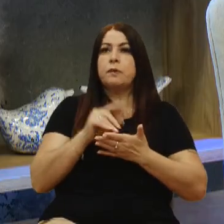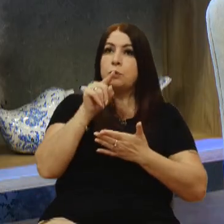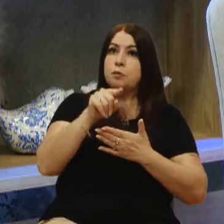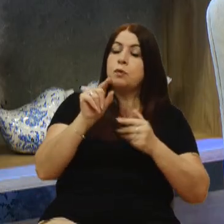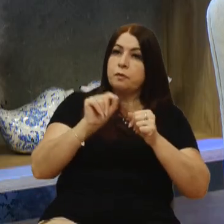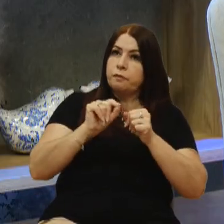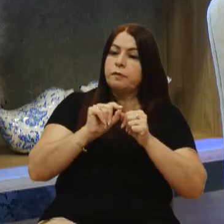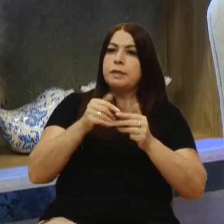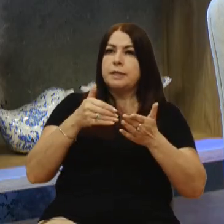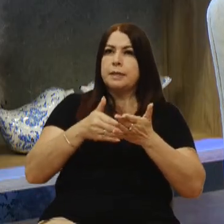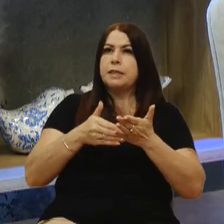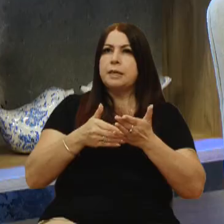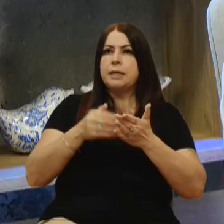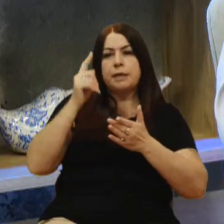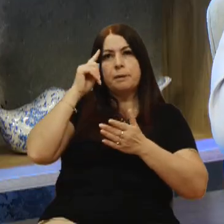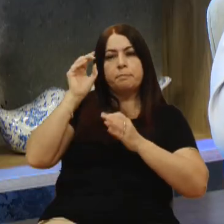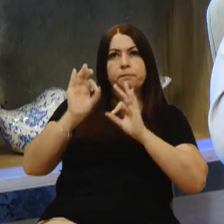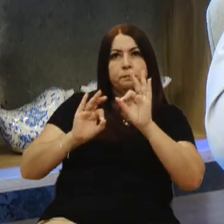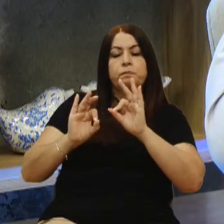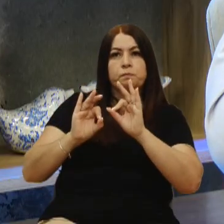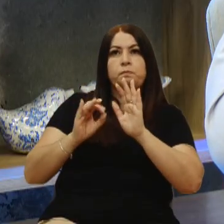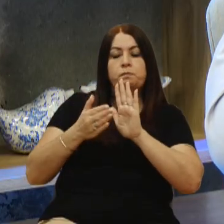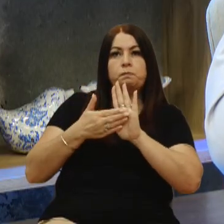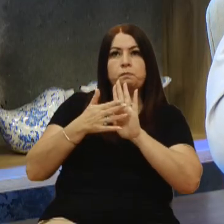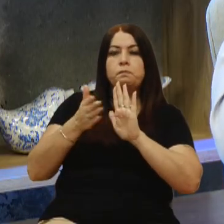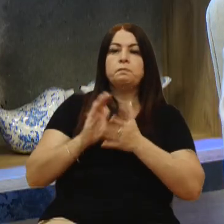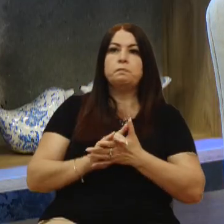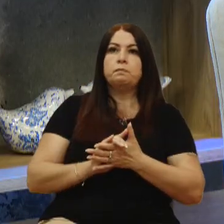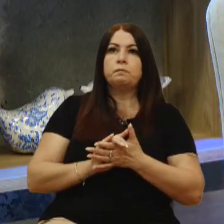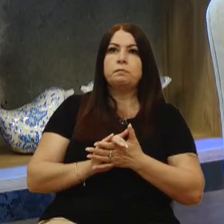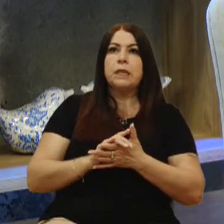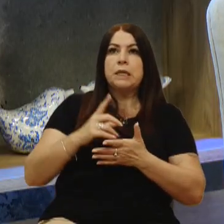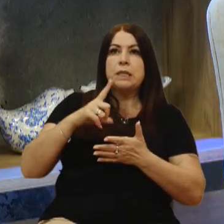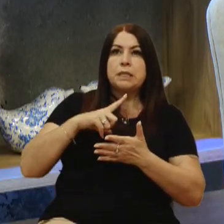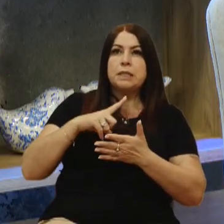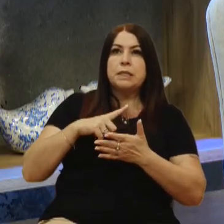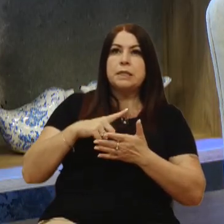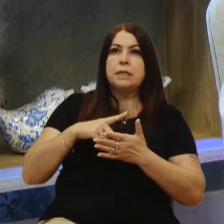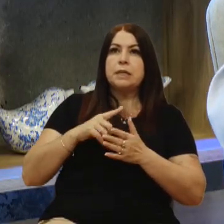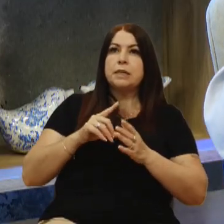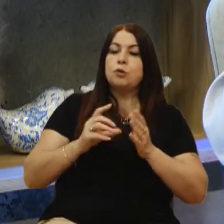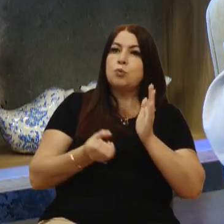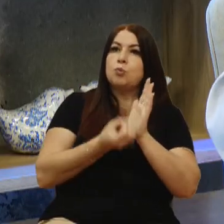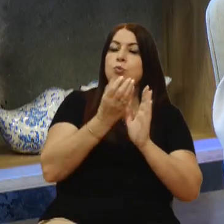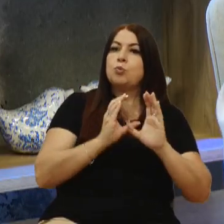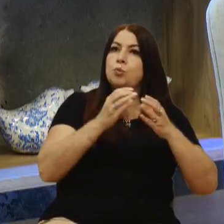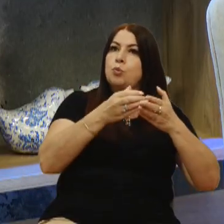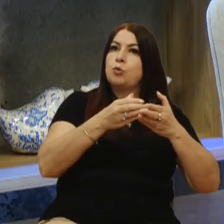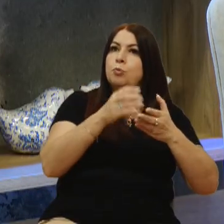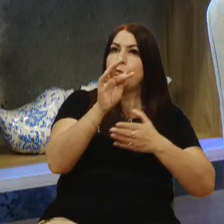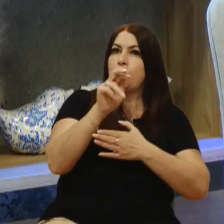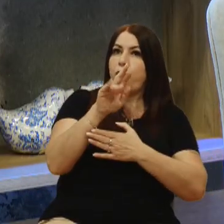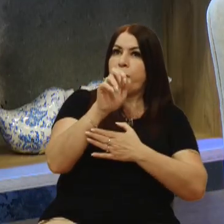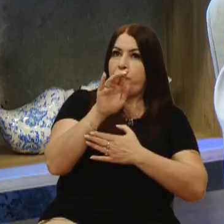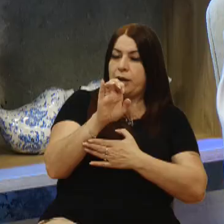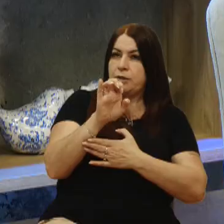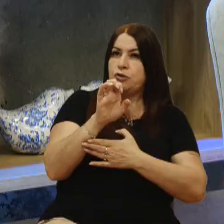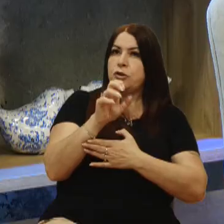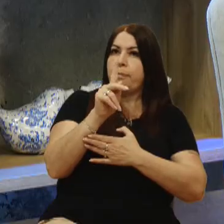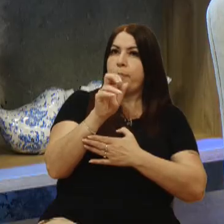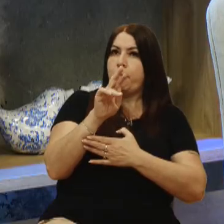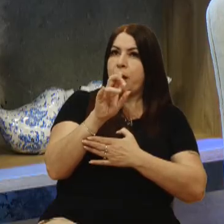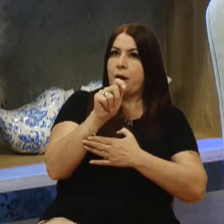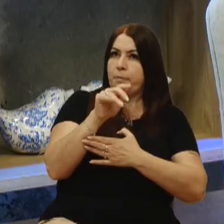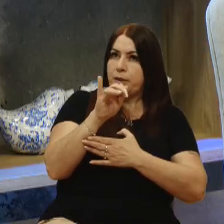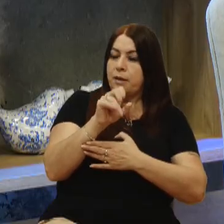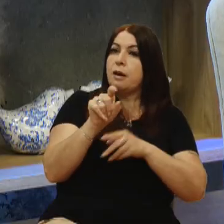fez até uma preposição, né, de ter uma frente parlamentar para debater esse assunto. Como que está o andamento,